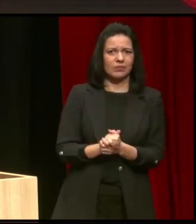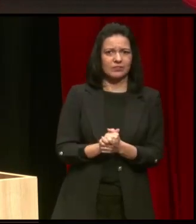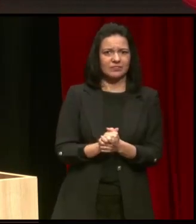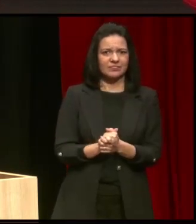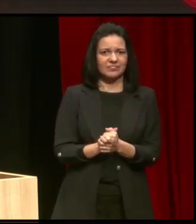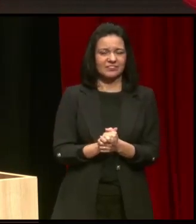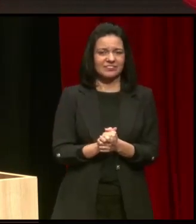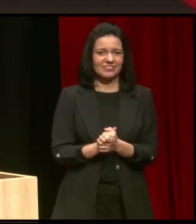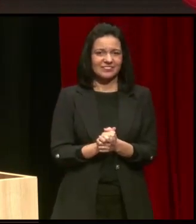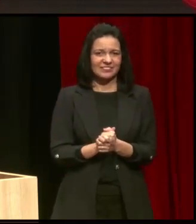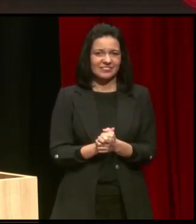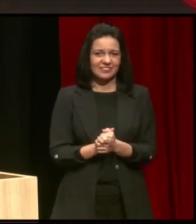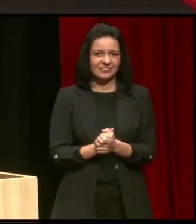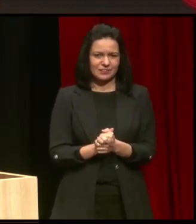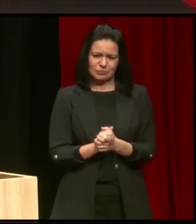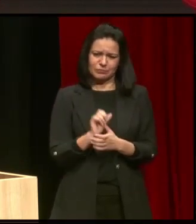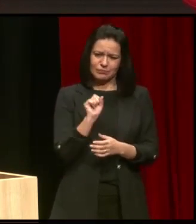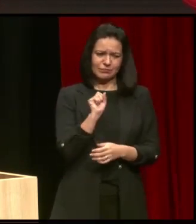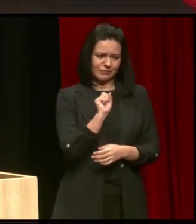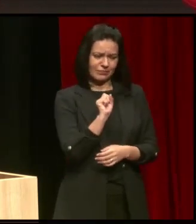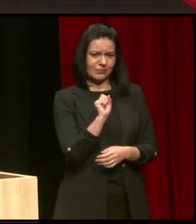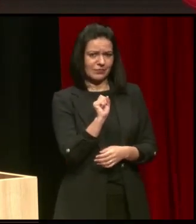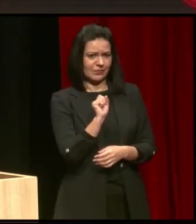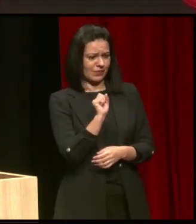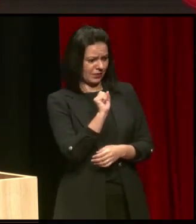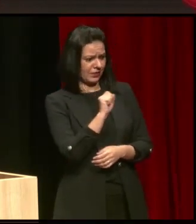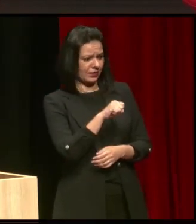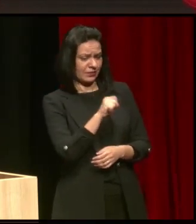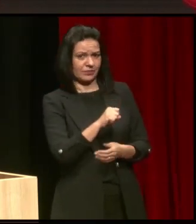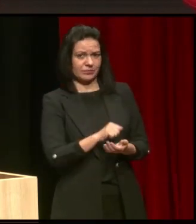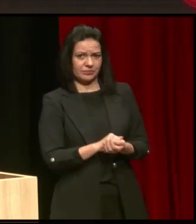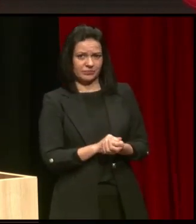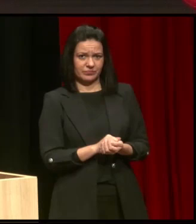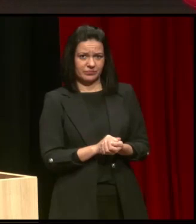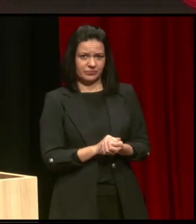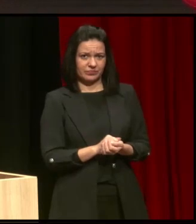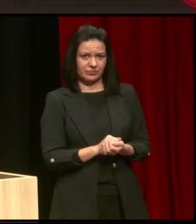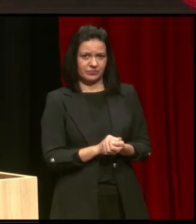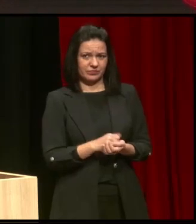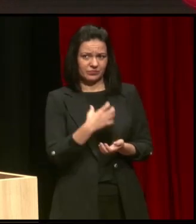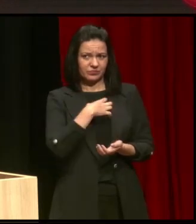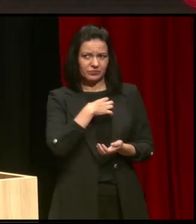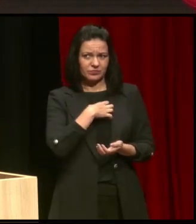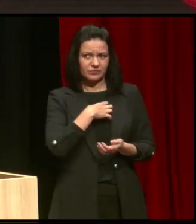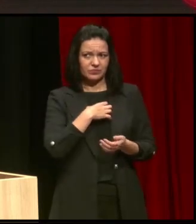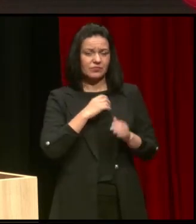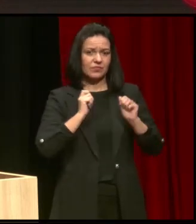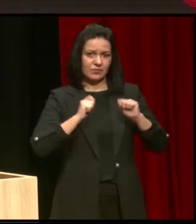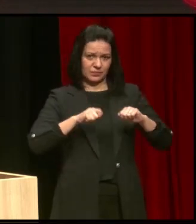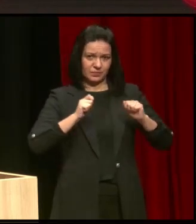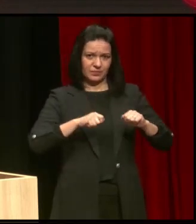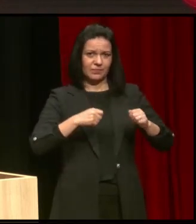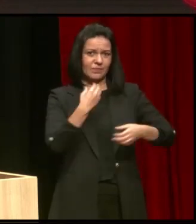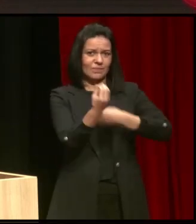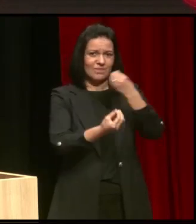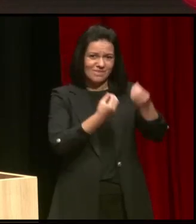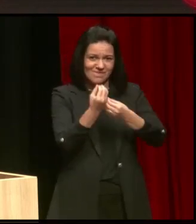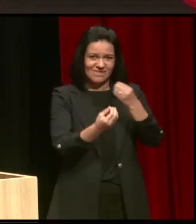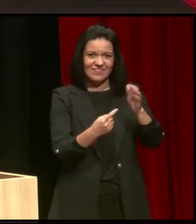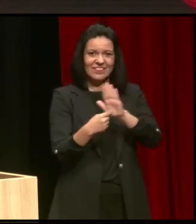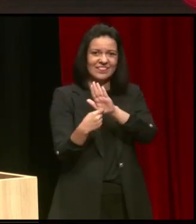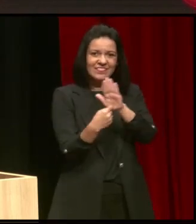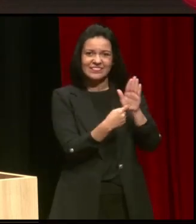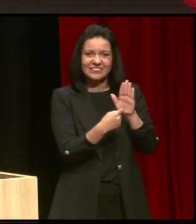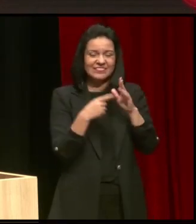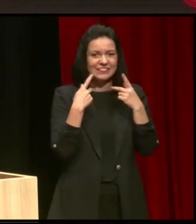assim: lógico. Tu acha que eu ia ficar pregando ali? Eu ia vender papel, ia ser outra coisa. Se eu não